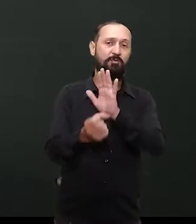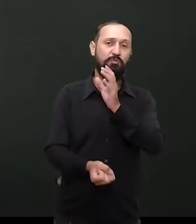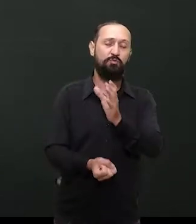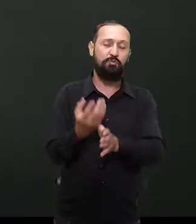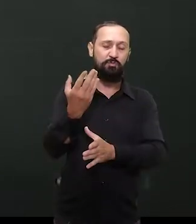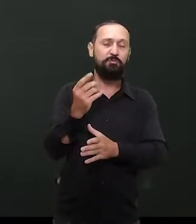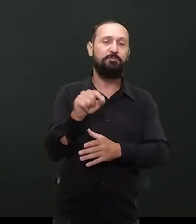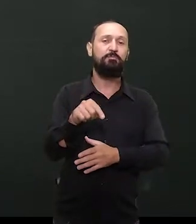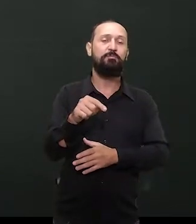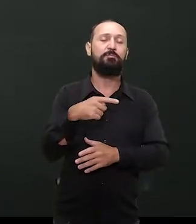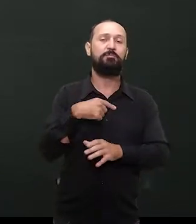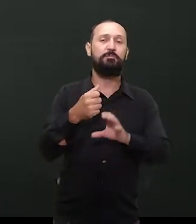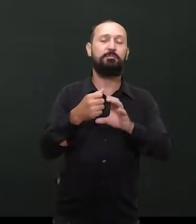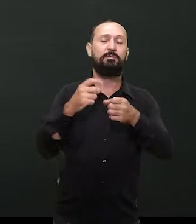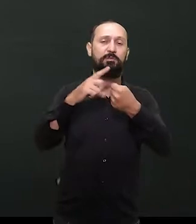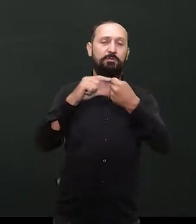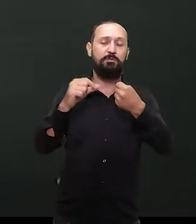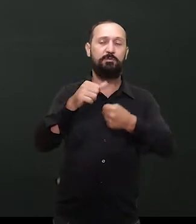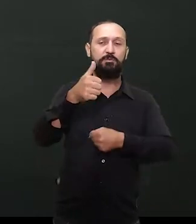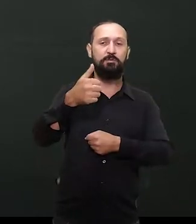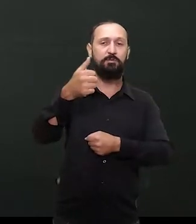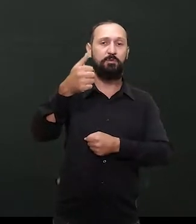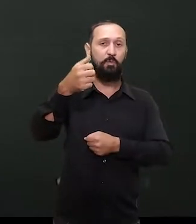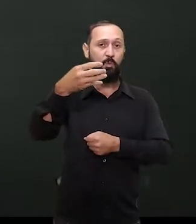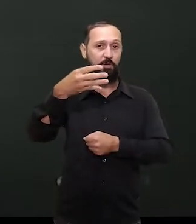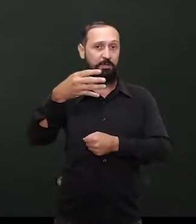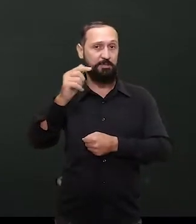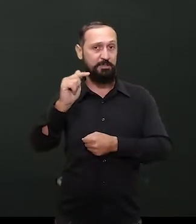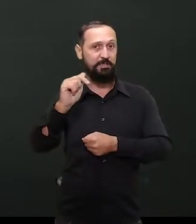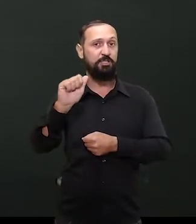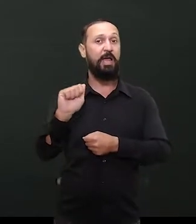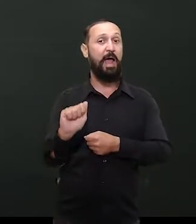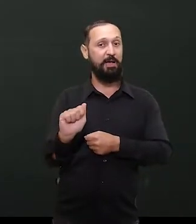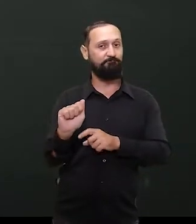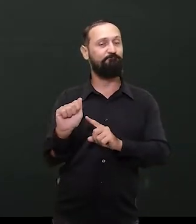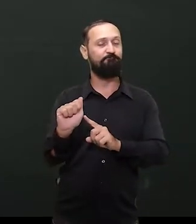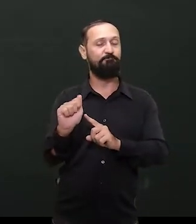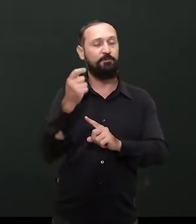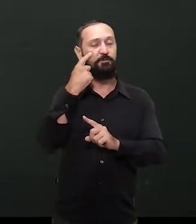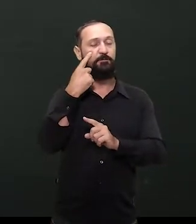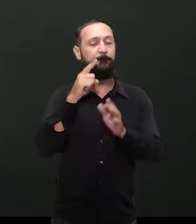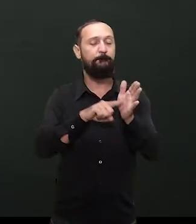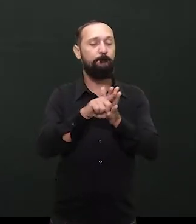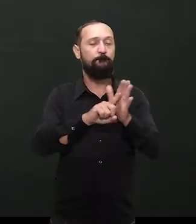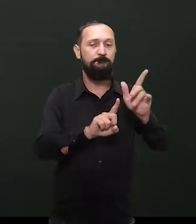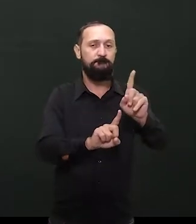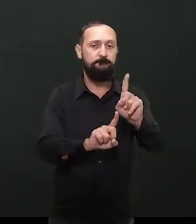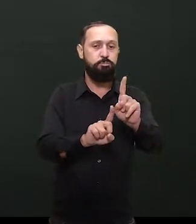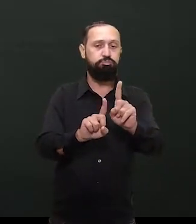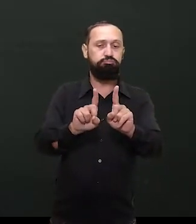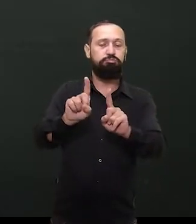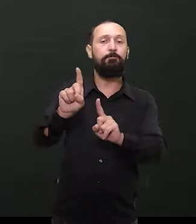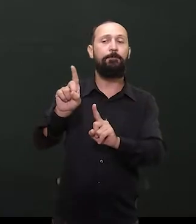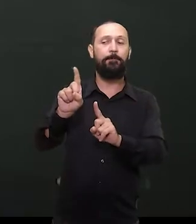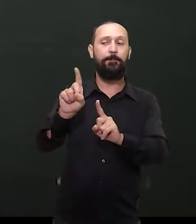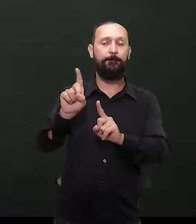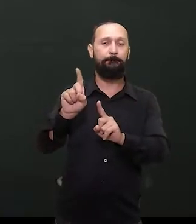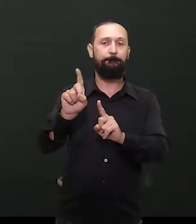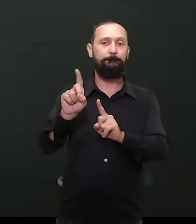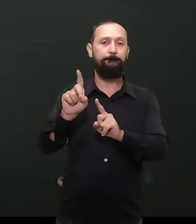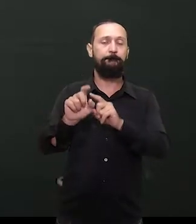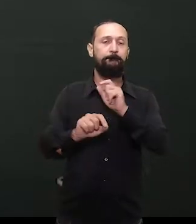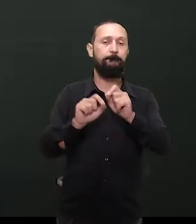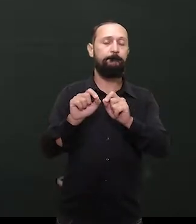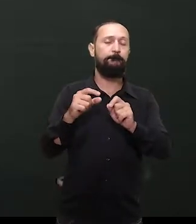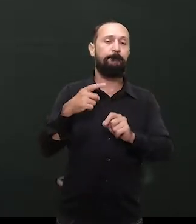que criou esse esse artigo 147 a se analisarmos as estatísticas nós vamos perceber